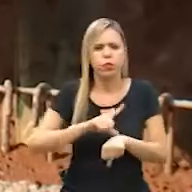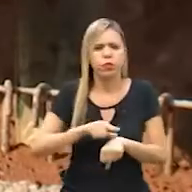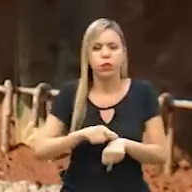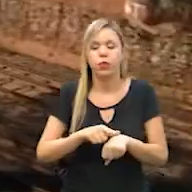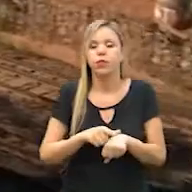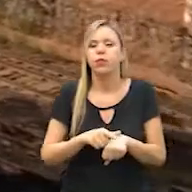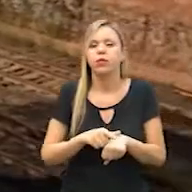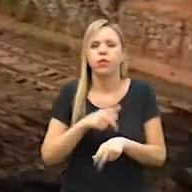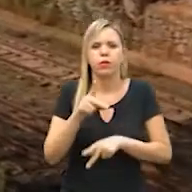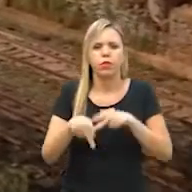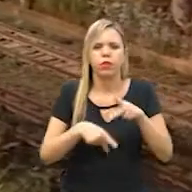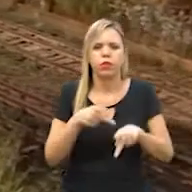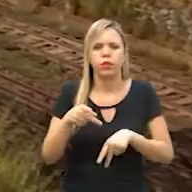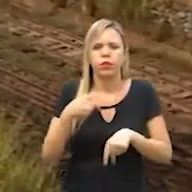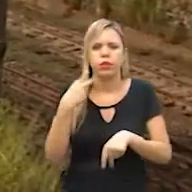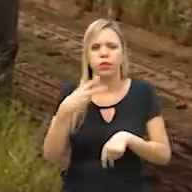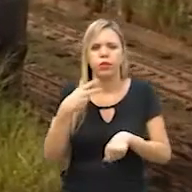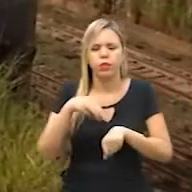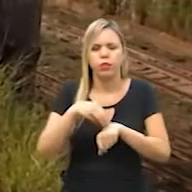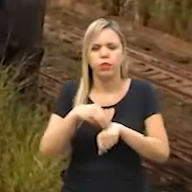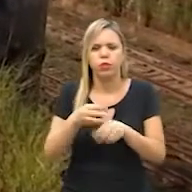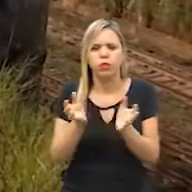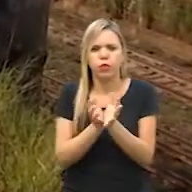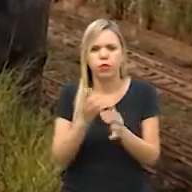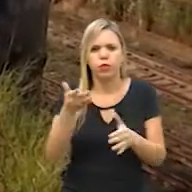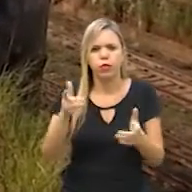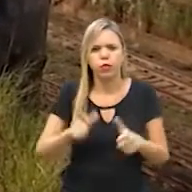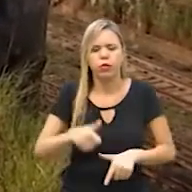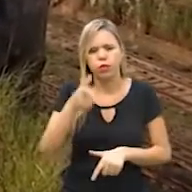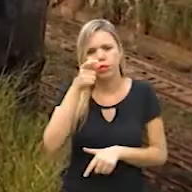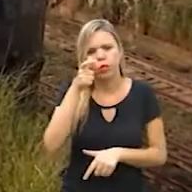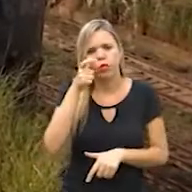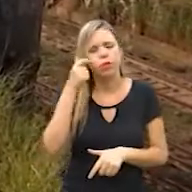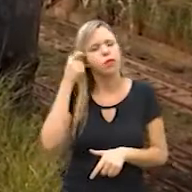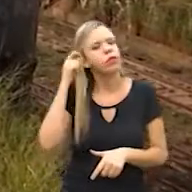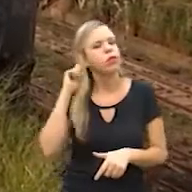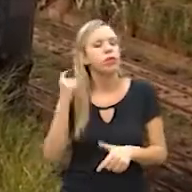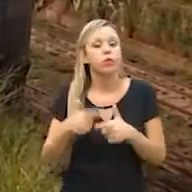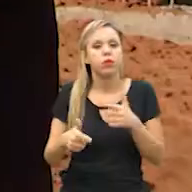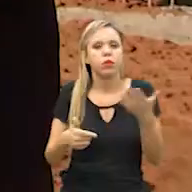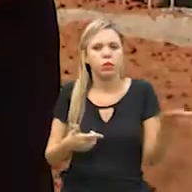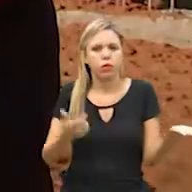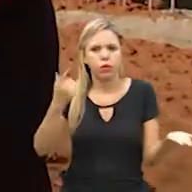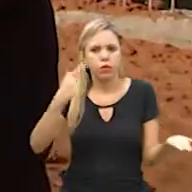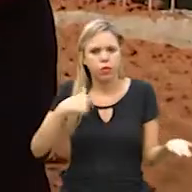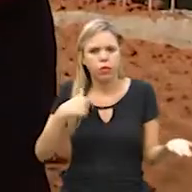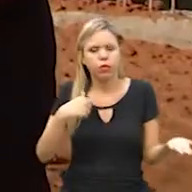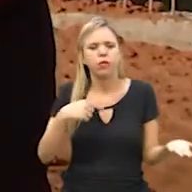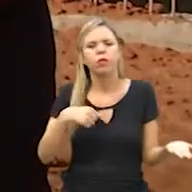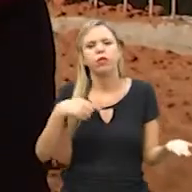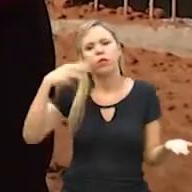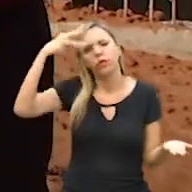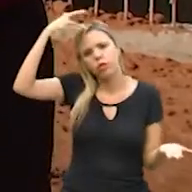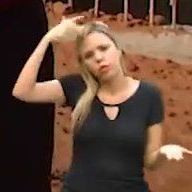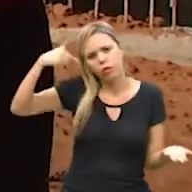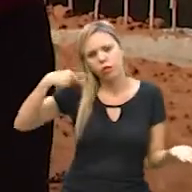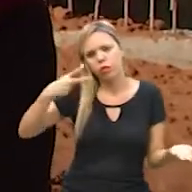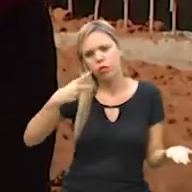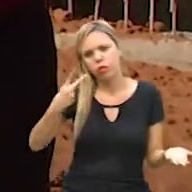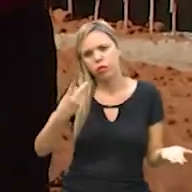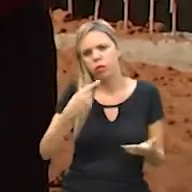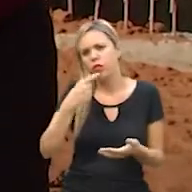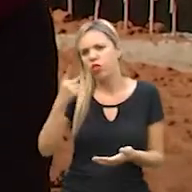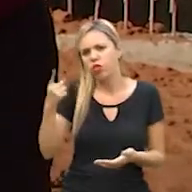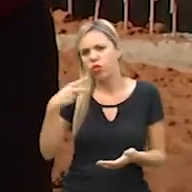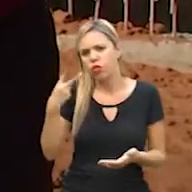está atrasada. Os membros da comissão que estiveram no local presenciaram os problemas. Tanto eu, como o Rodrigo e como